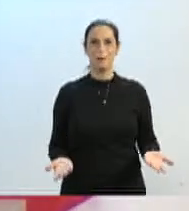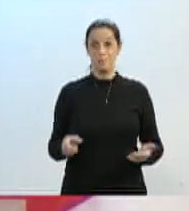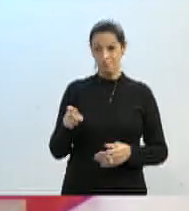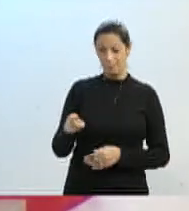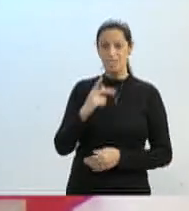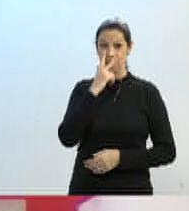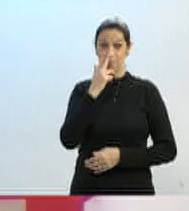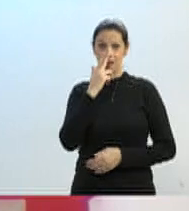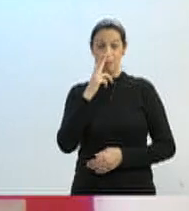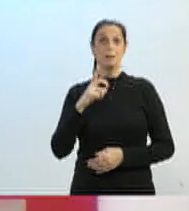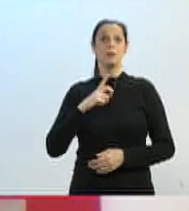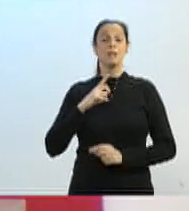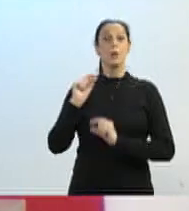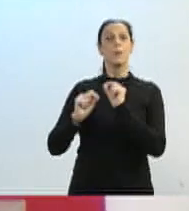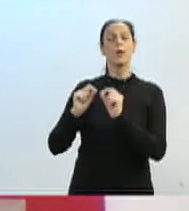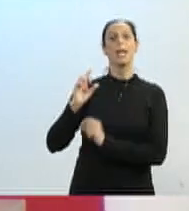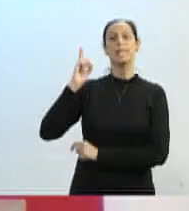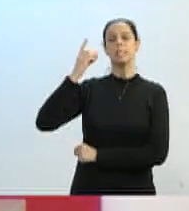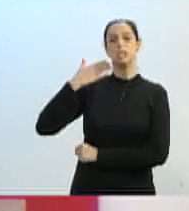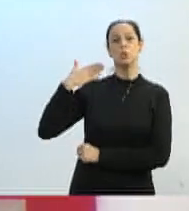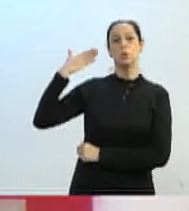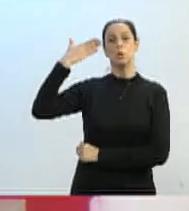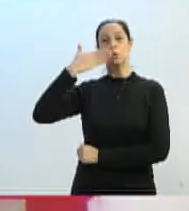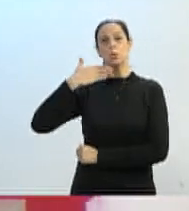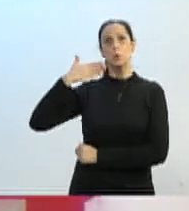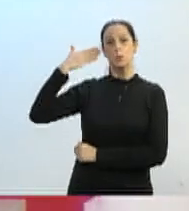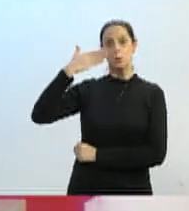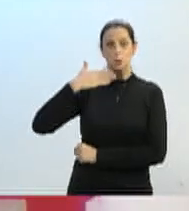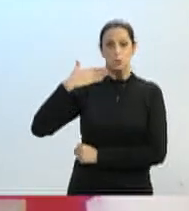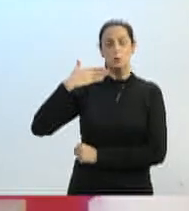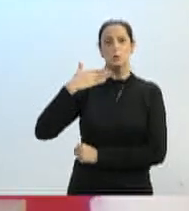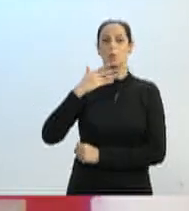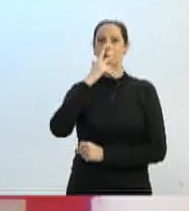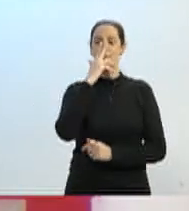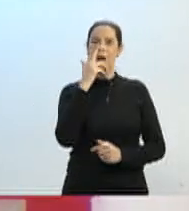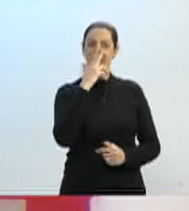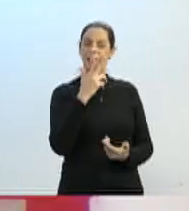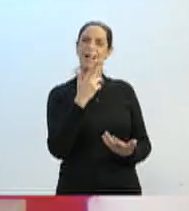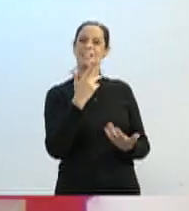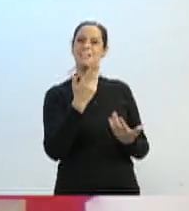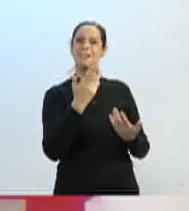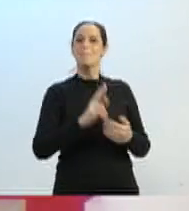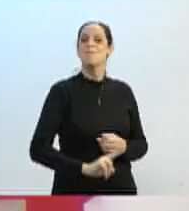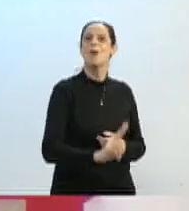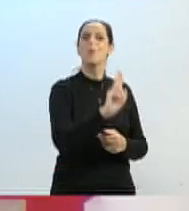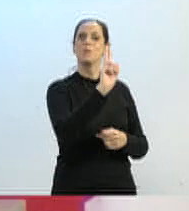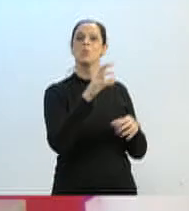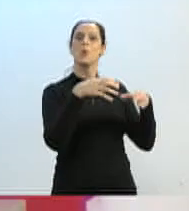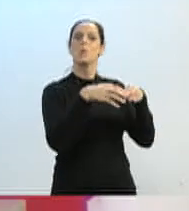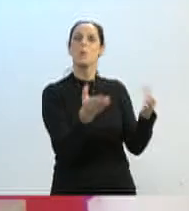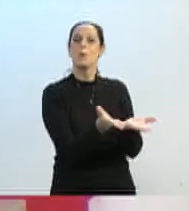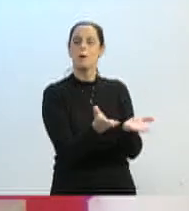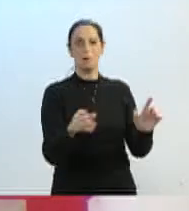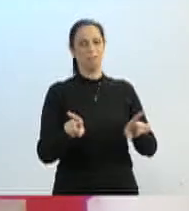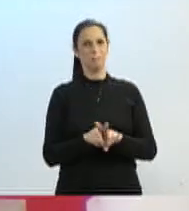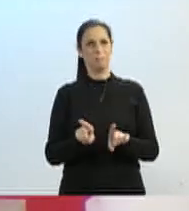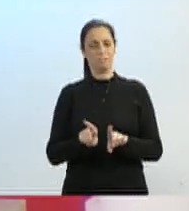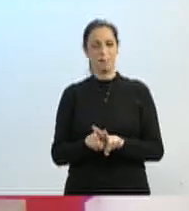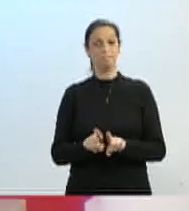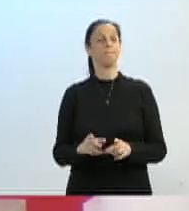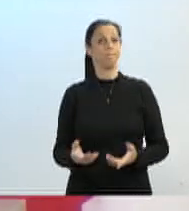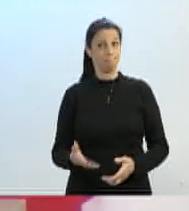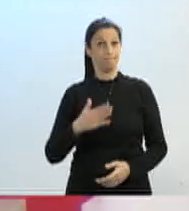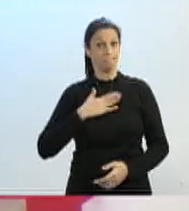discurso com base na neutralidade. Explico para os senhores o porquê isso eu considero